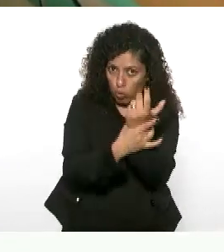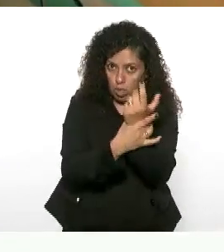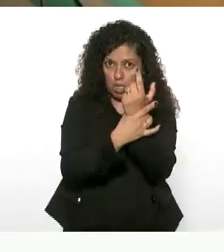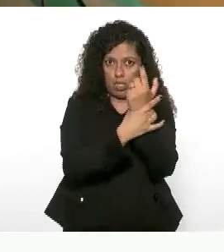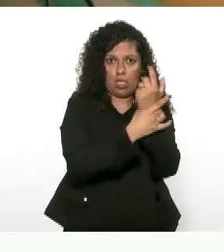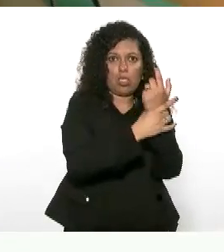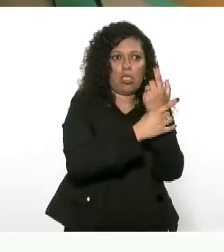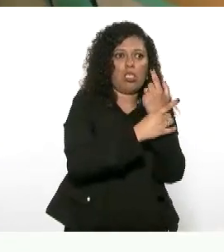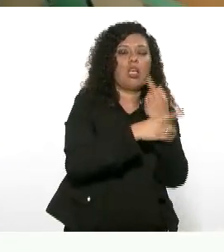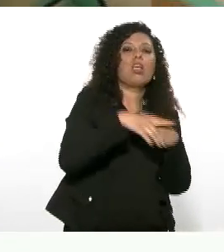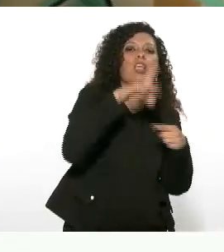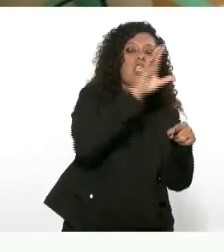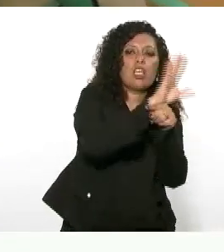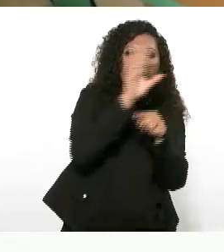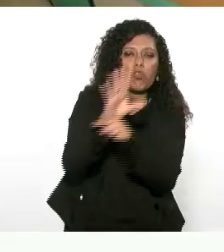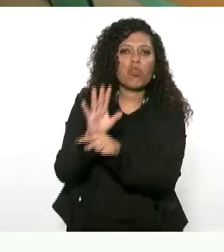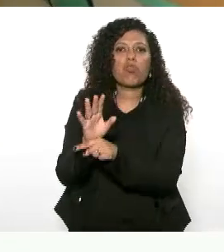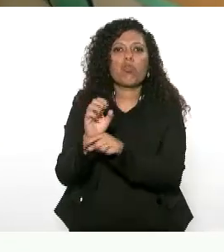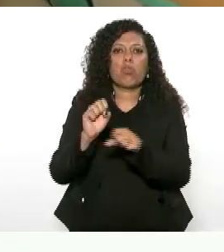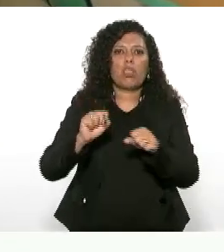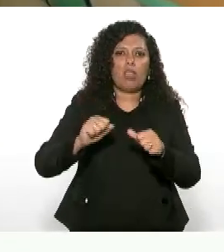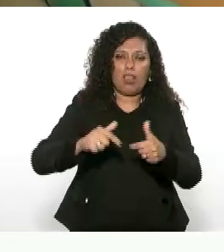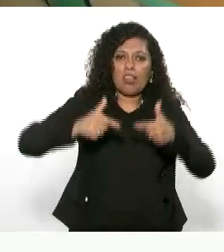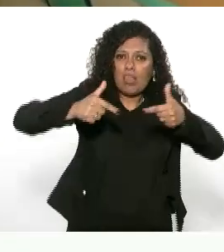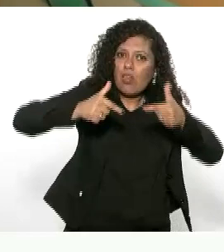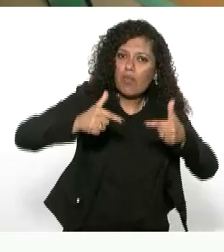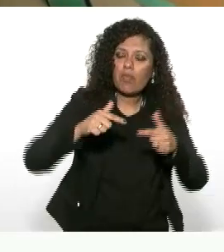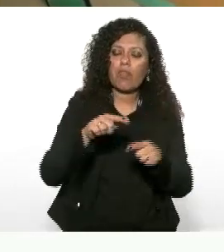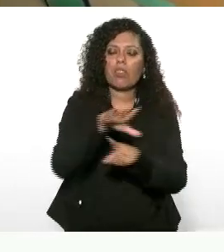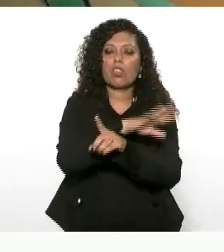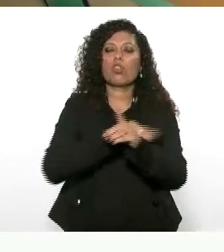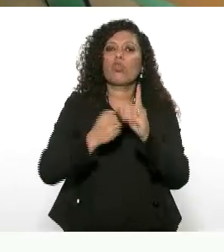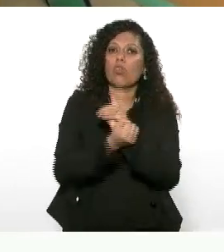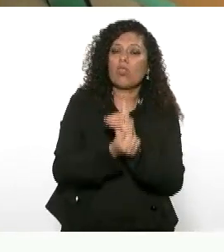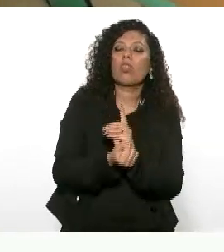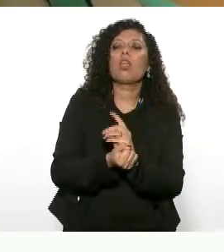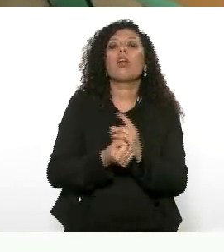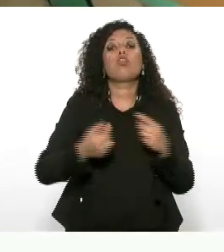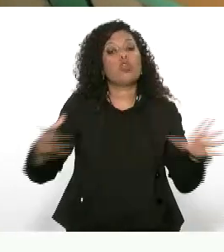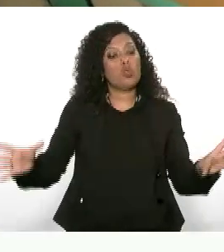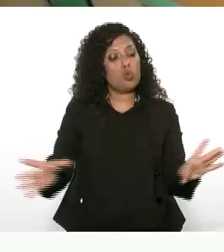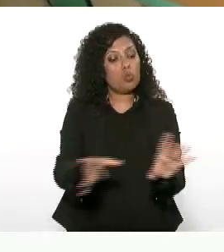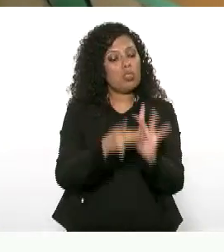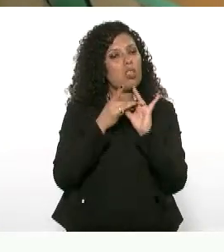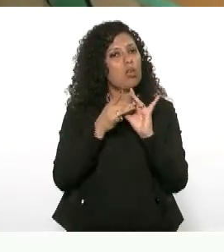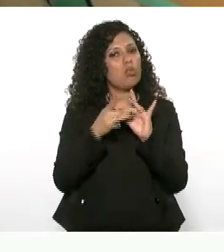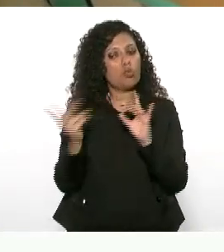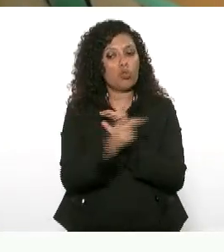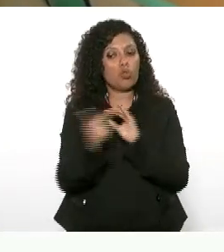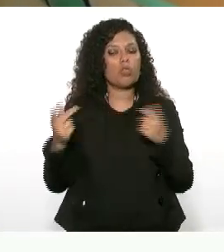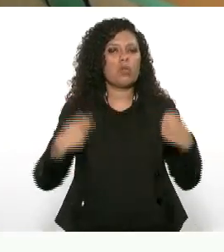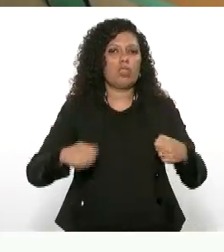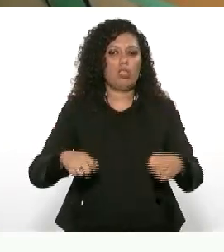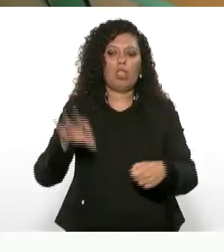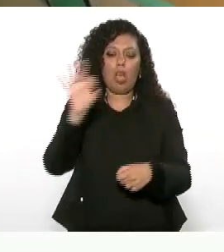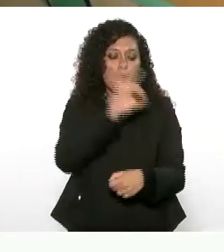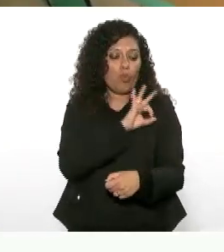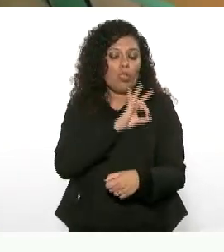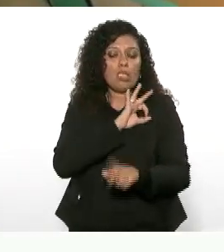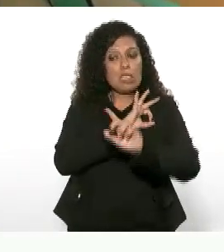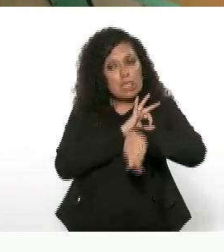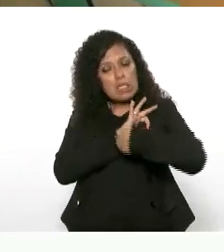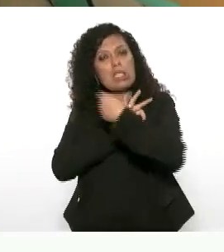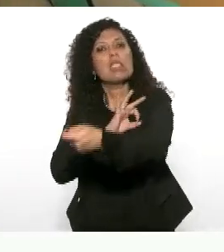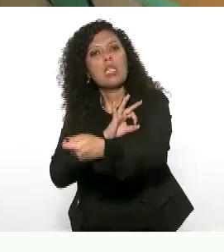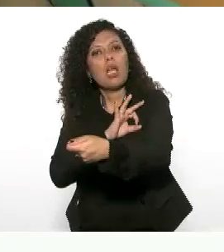social, tem que ser colocados de forma harmônica, devem ser humanizados. A polícia, ela deve ser humanizada.